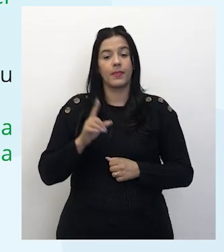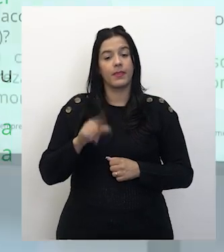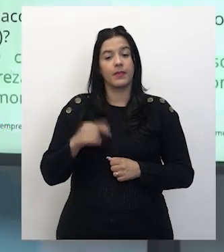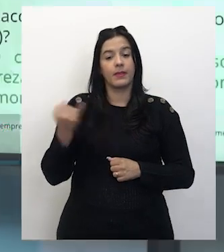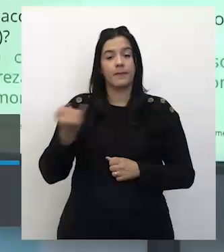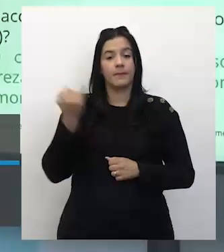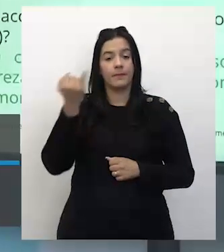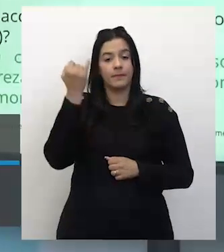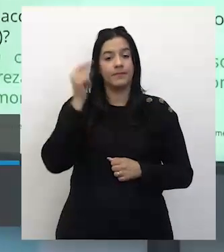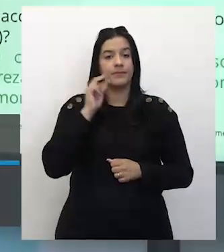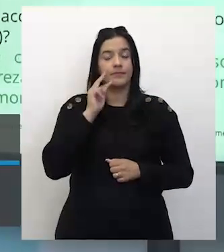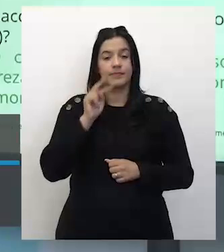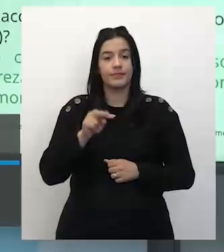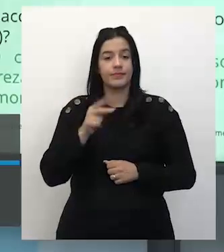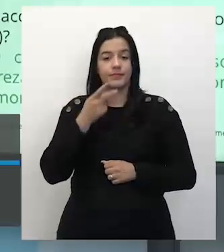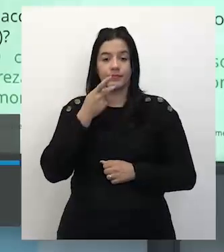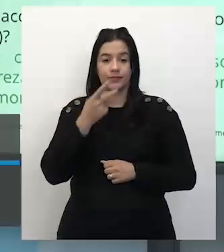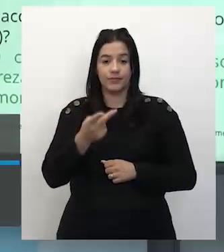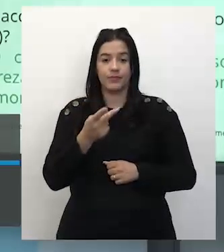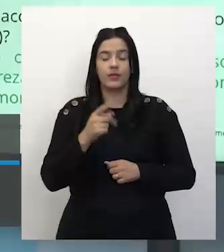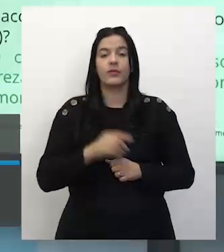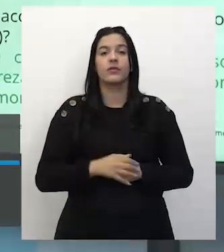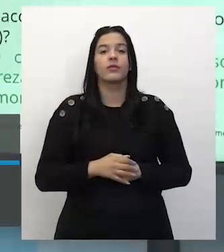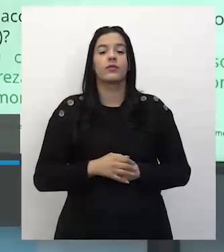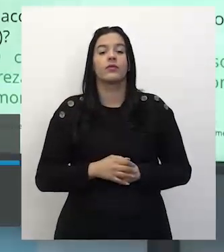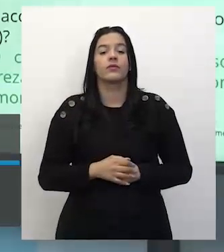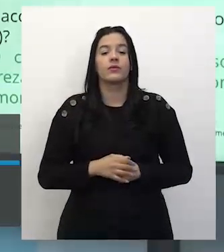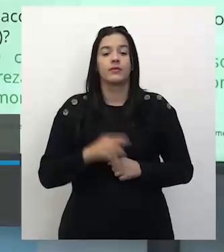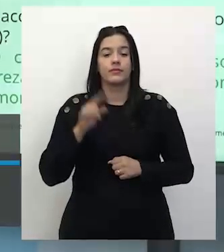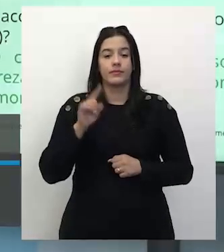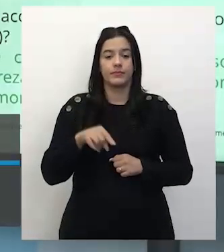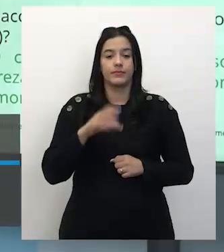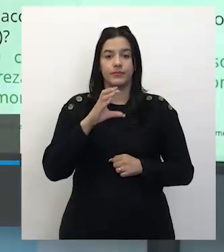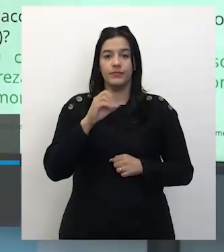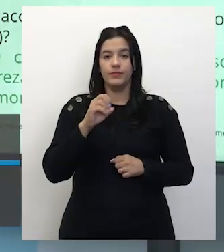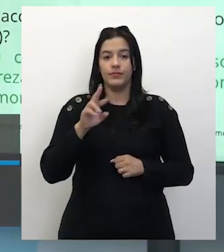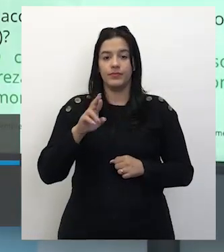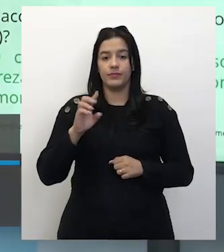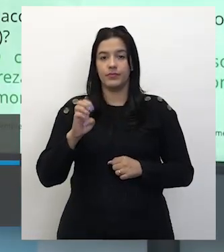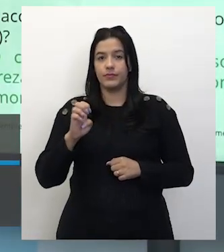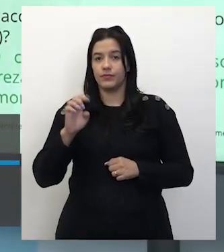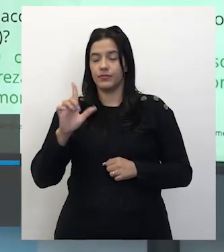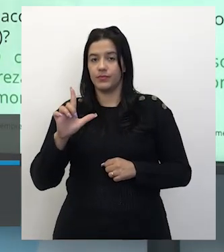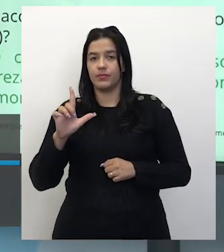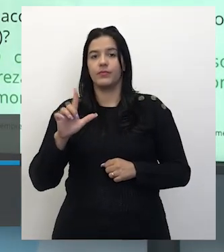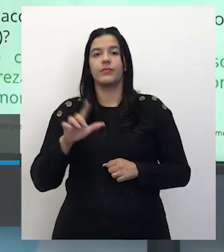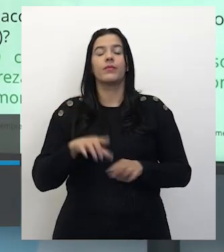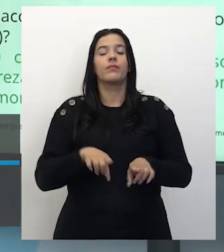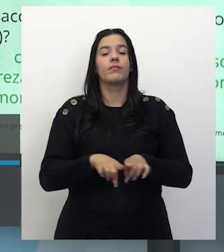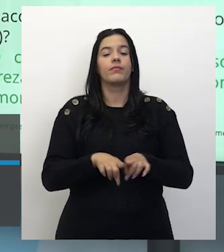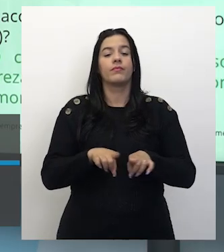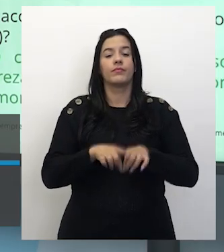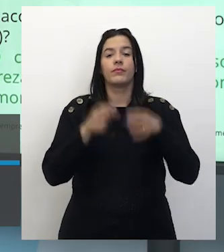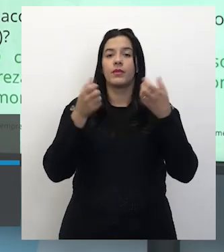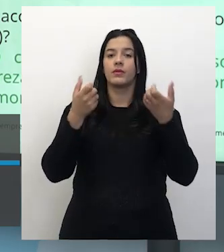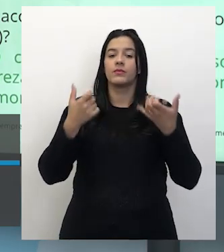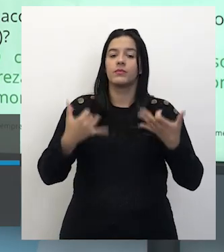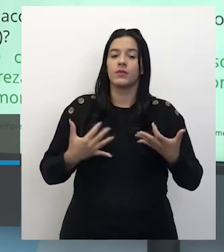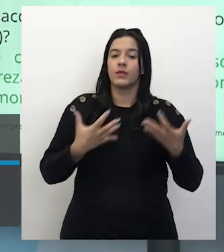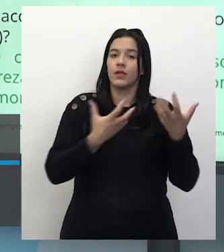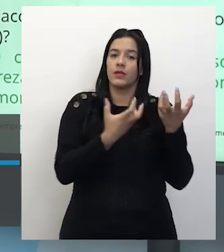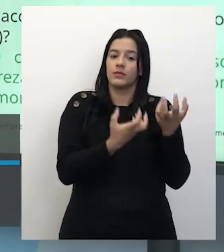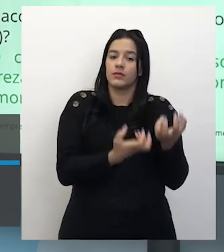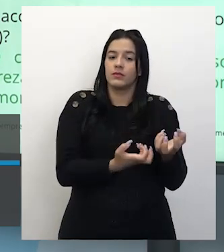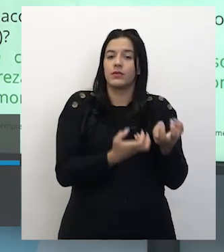sobre isso, que mesmo o cordel aqui, específico, ele está tratando, né, dessa questão da seca no